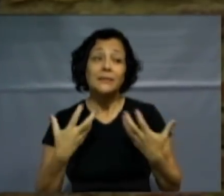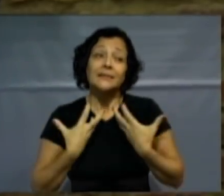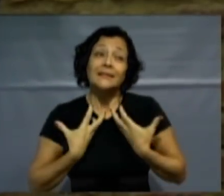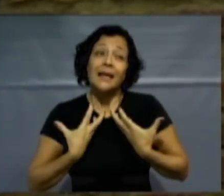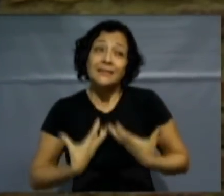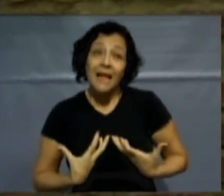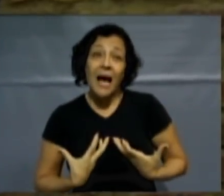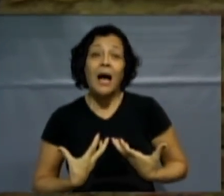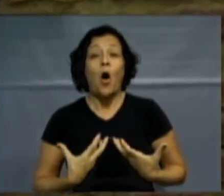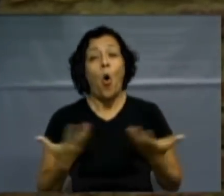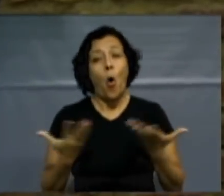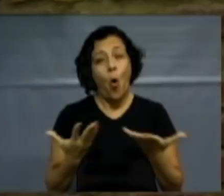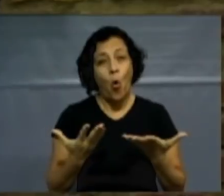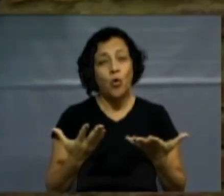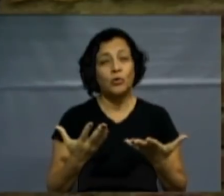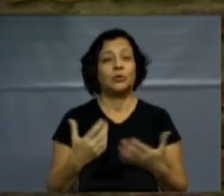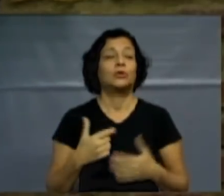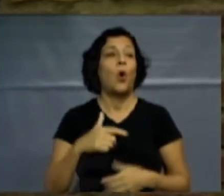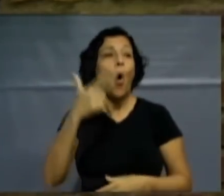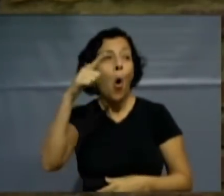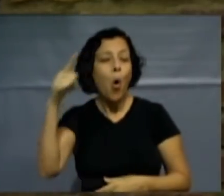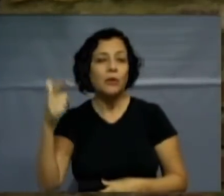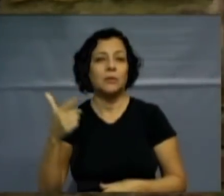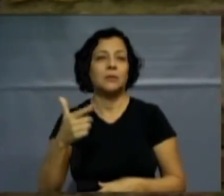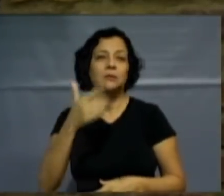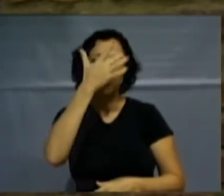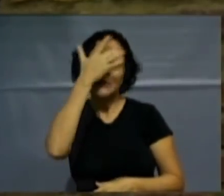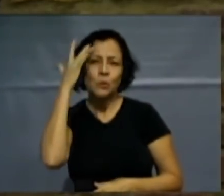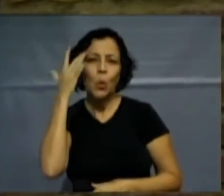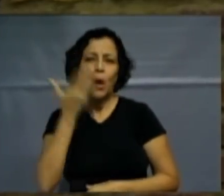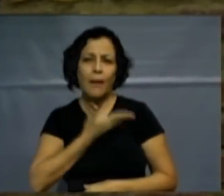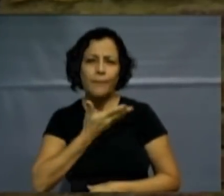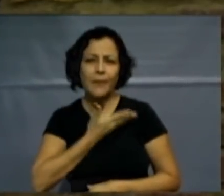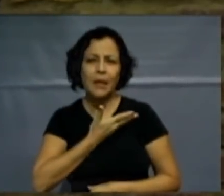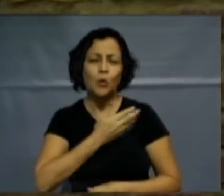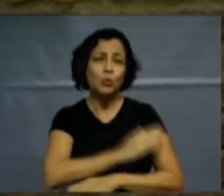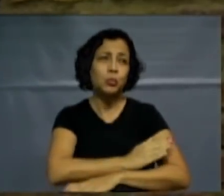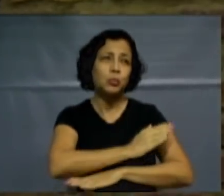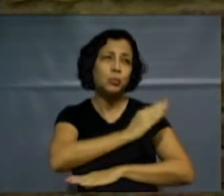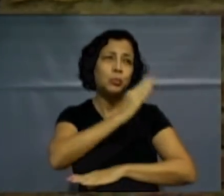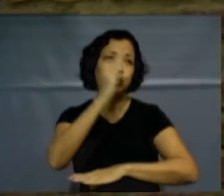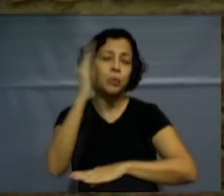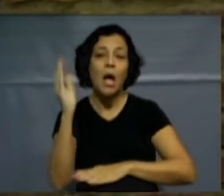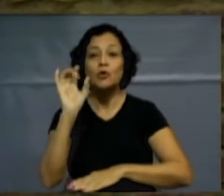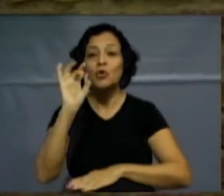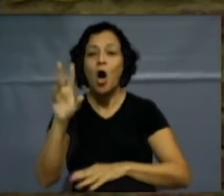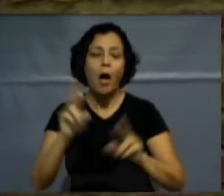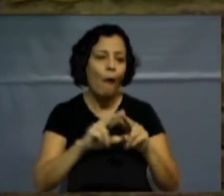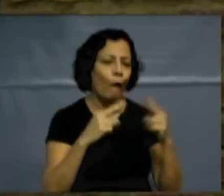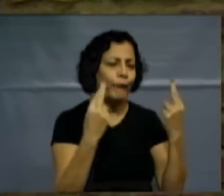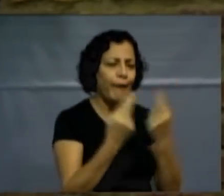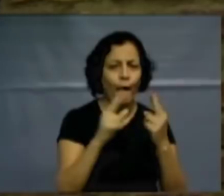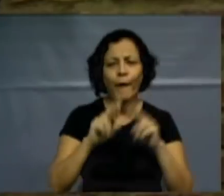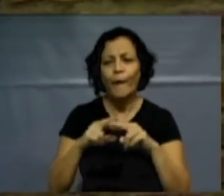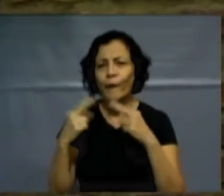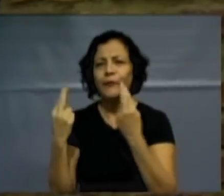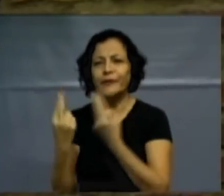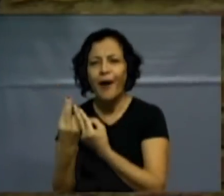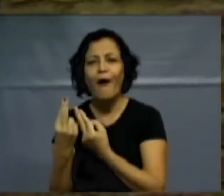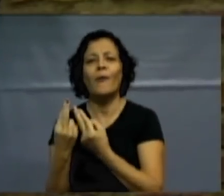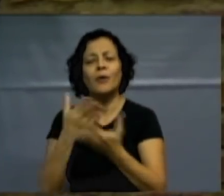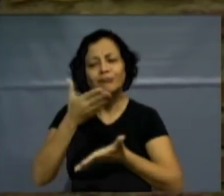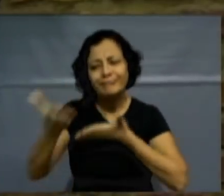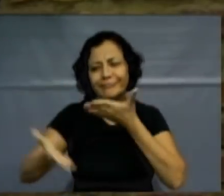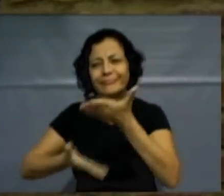físico, porque hoje eu, Felipe e outros companheiros tivemos assim dia todo de reunião da confraternização das mocidades espíritas